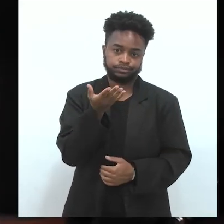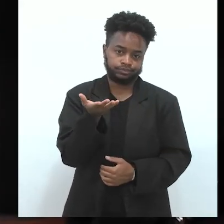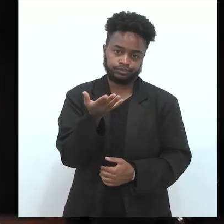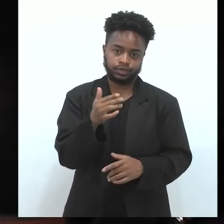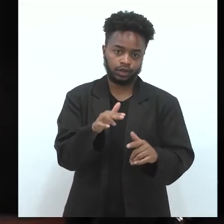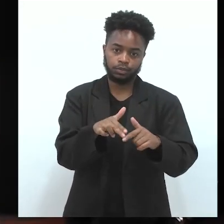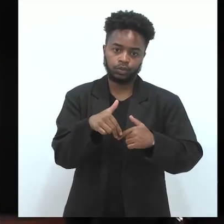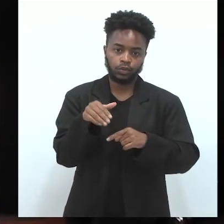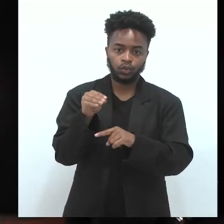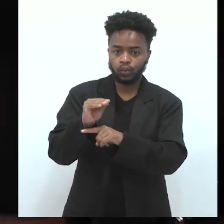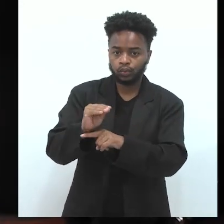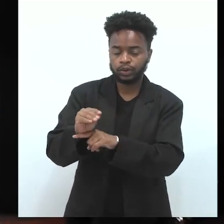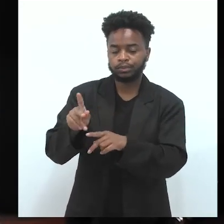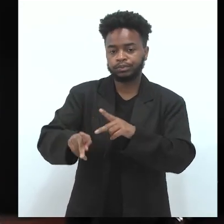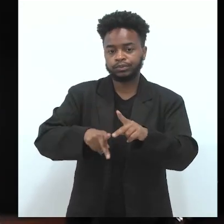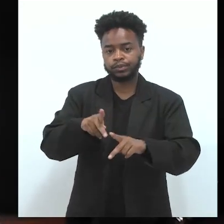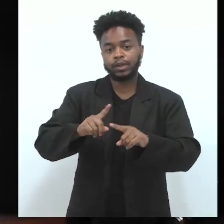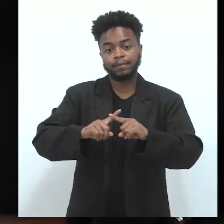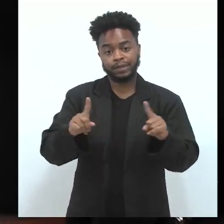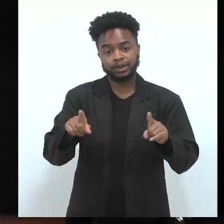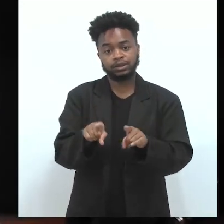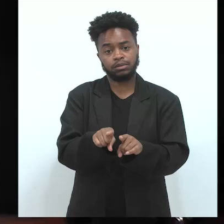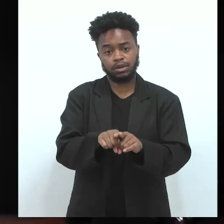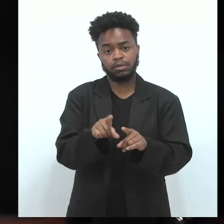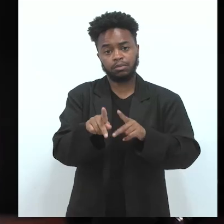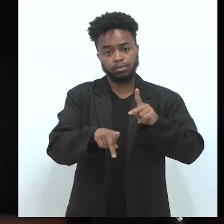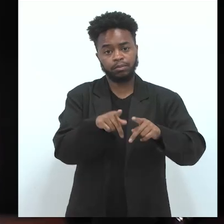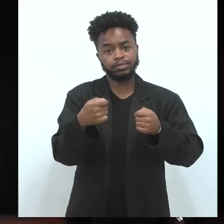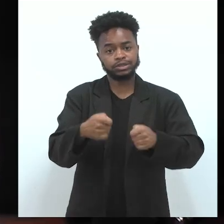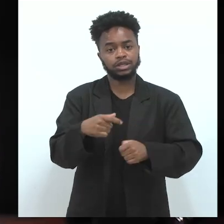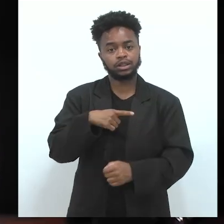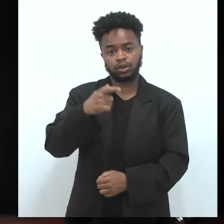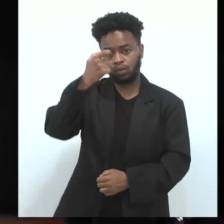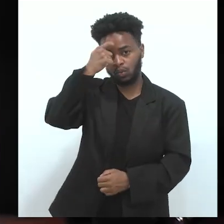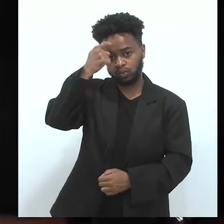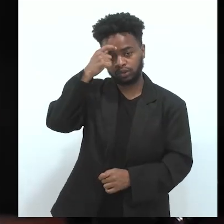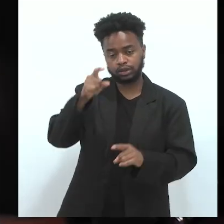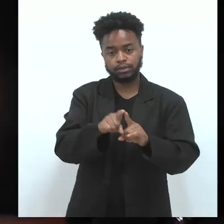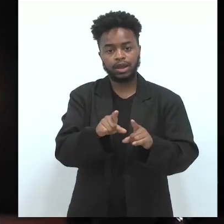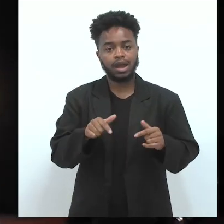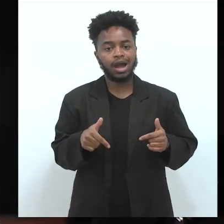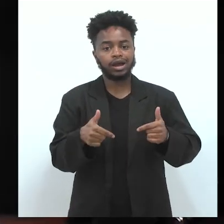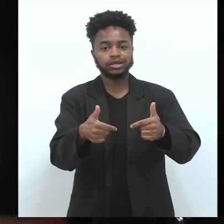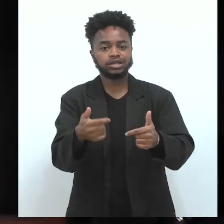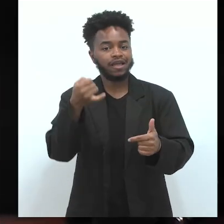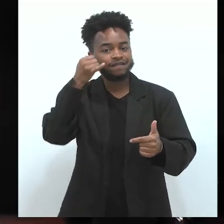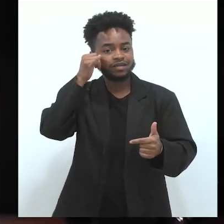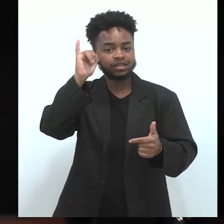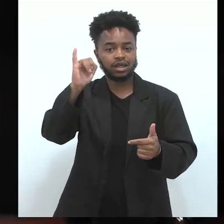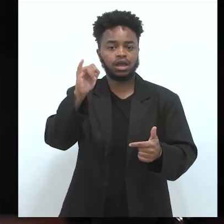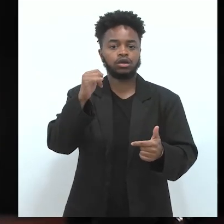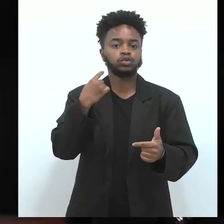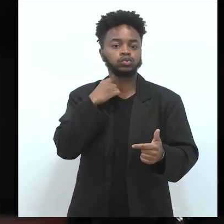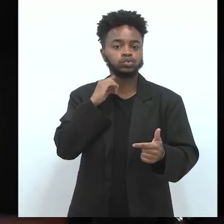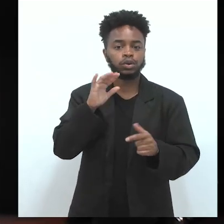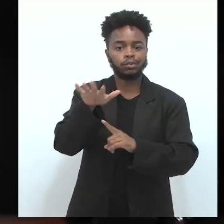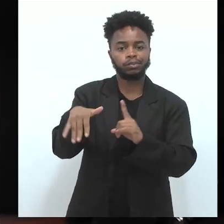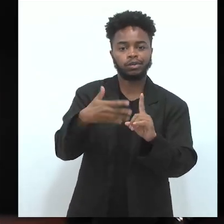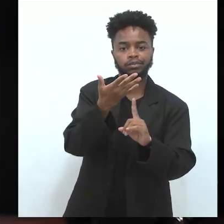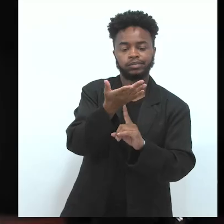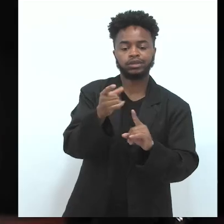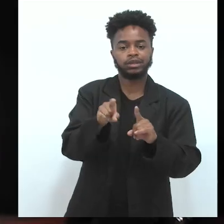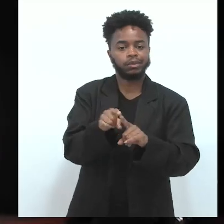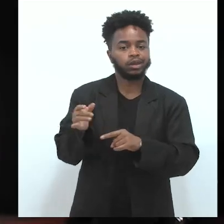parte de cuidar da população, mas a população também precisa se conscientizar e ter ações também que não poluam o meio ambiente,